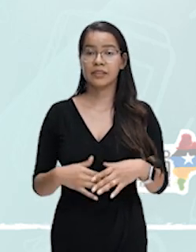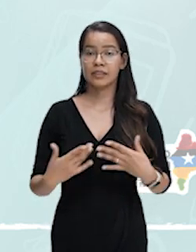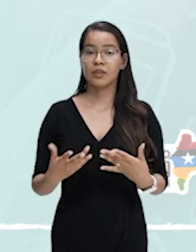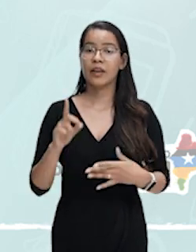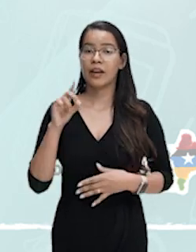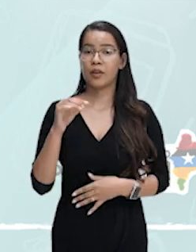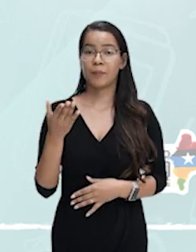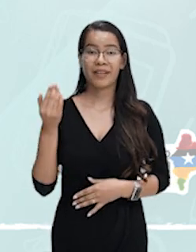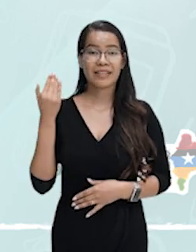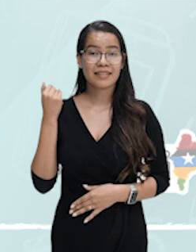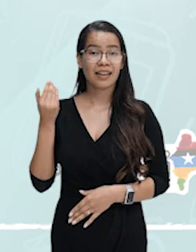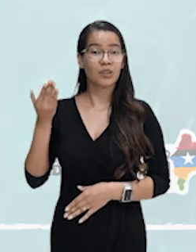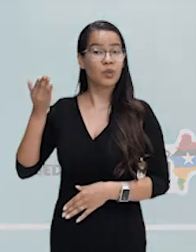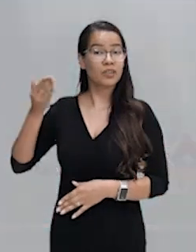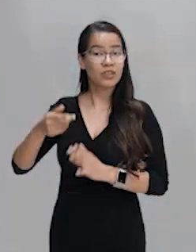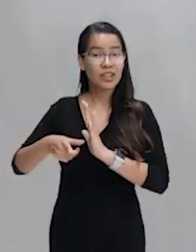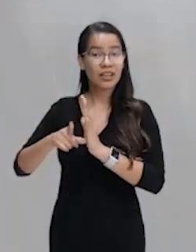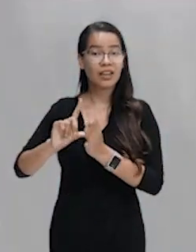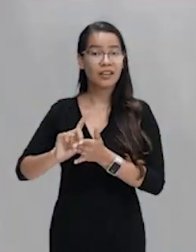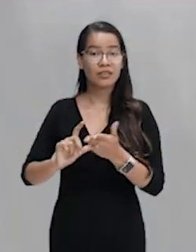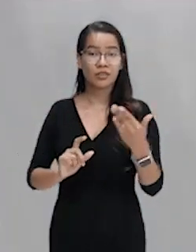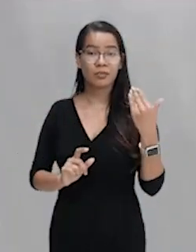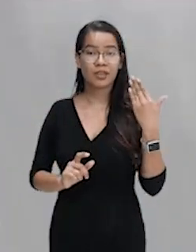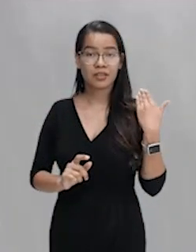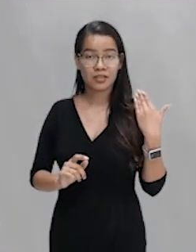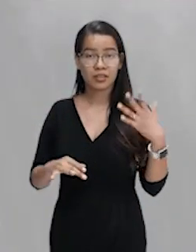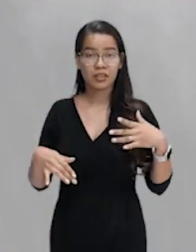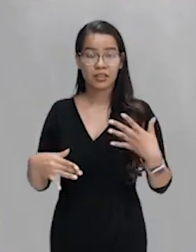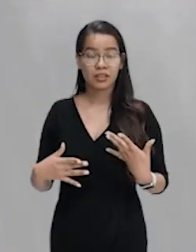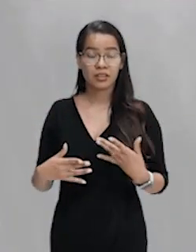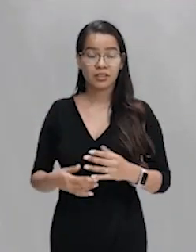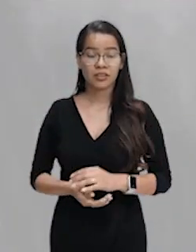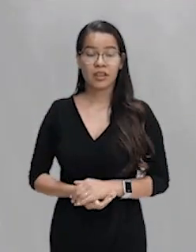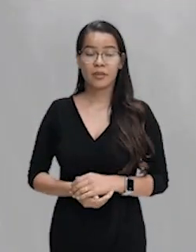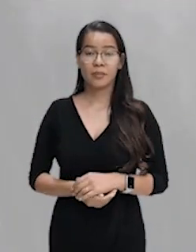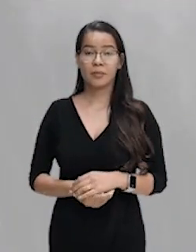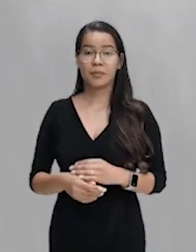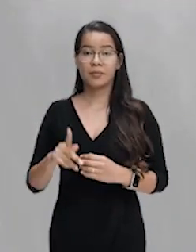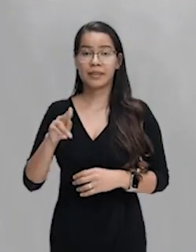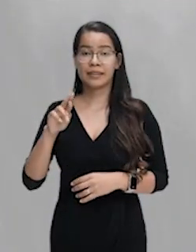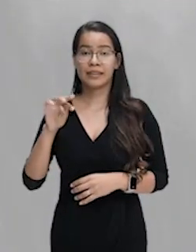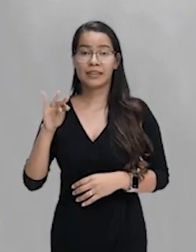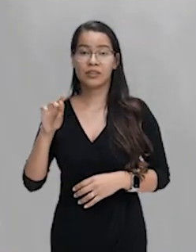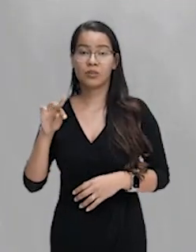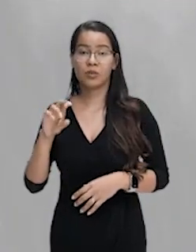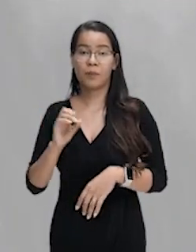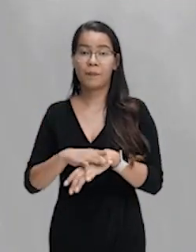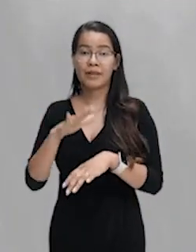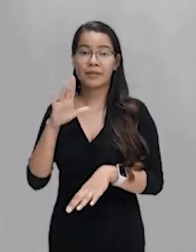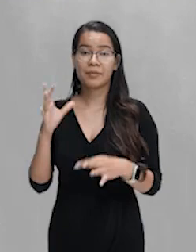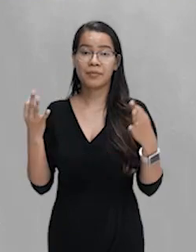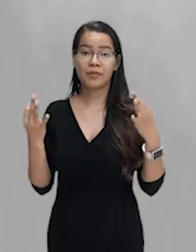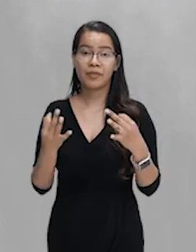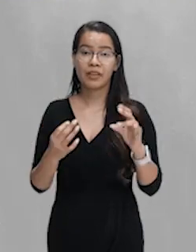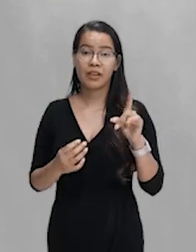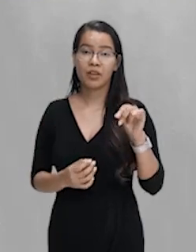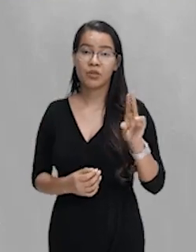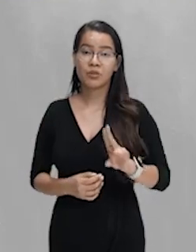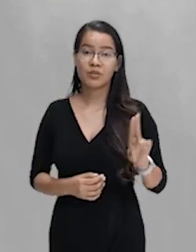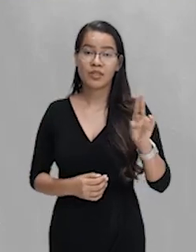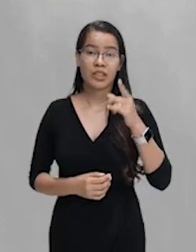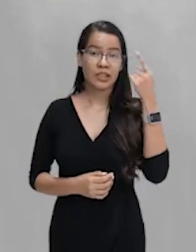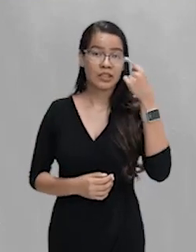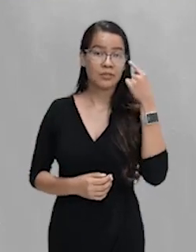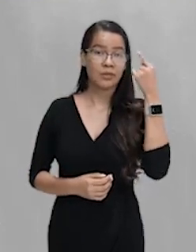o passado do passado. Então, o pretérito pluscuamperfeito, o pretérito mais que perfeito do indicativo, ele é utilizado em espanhol